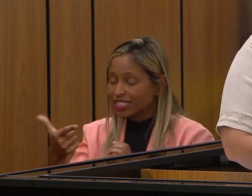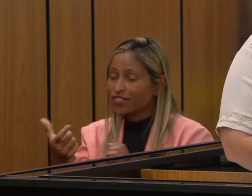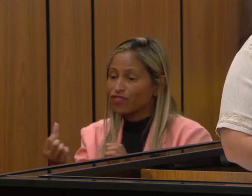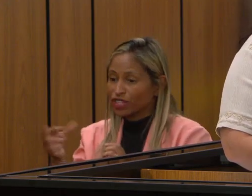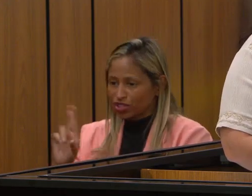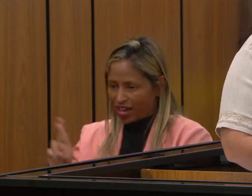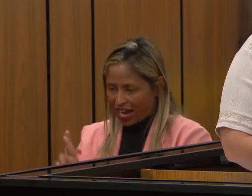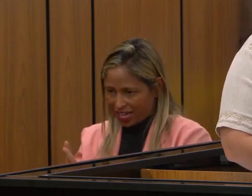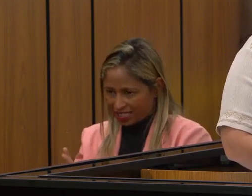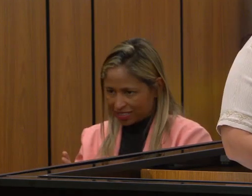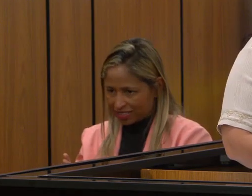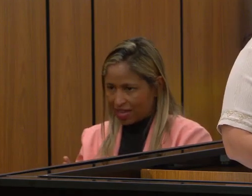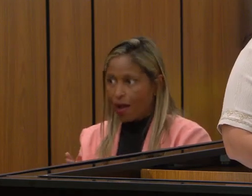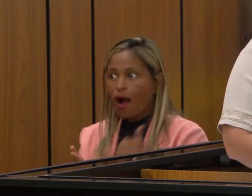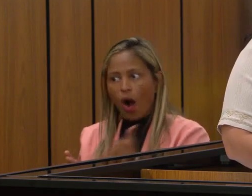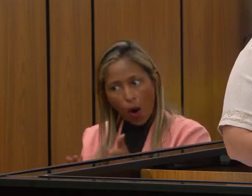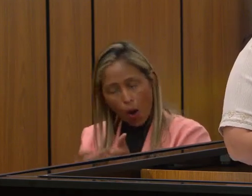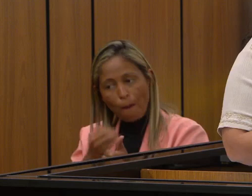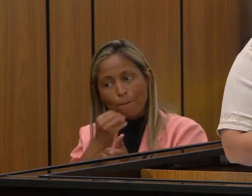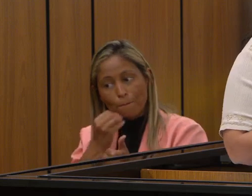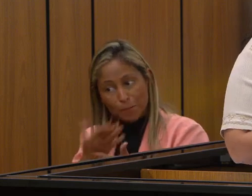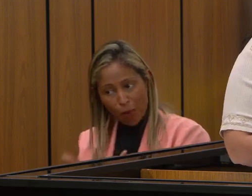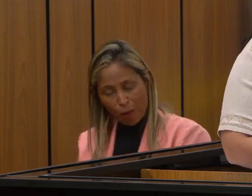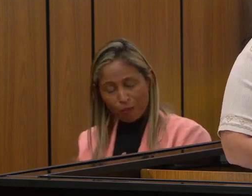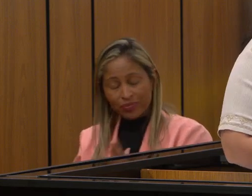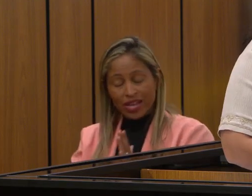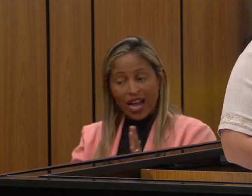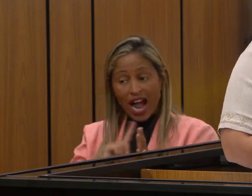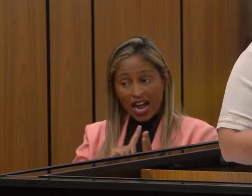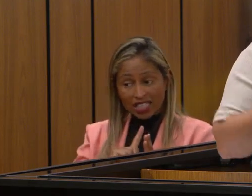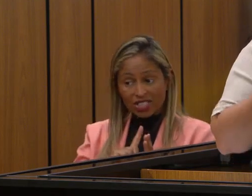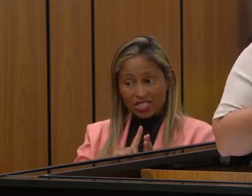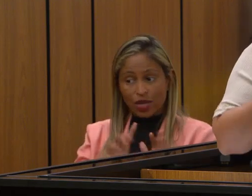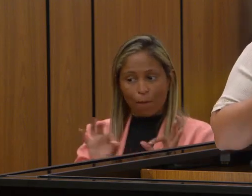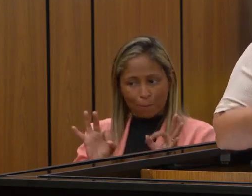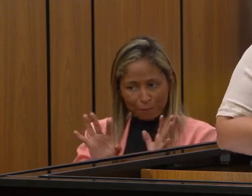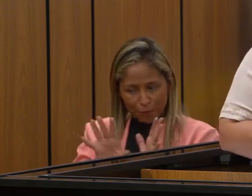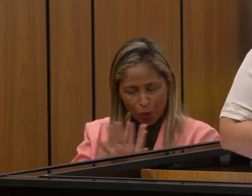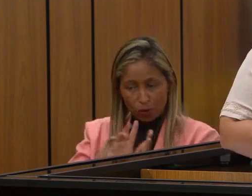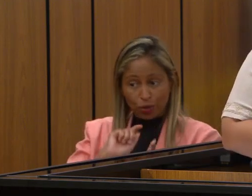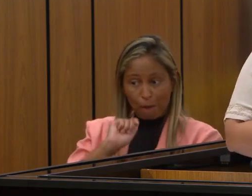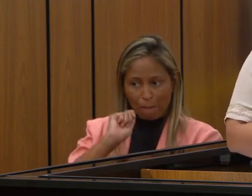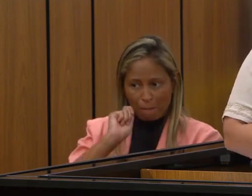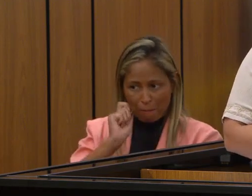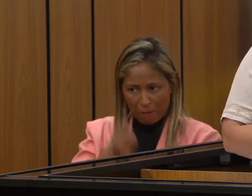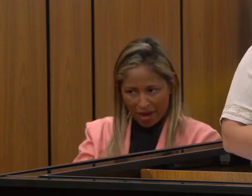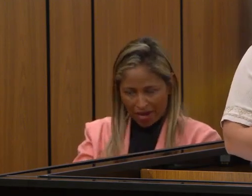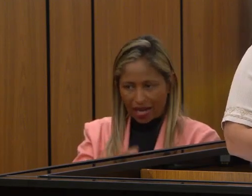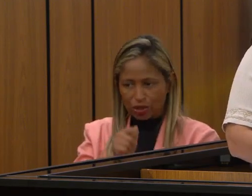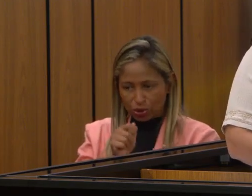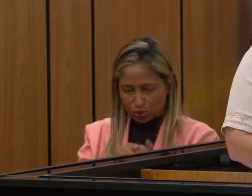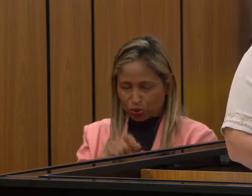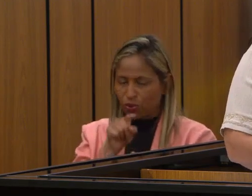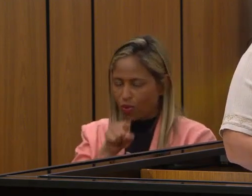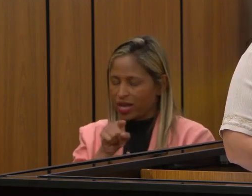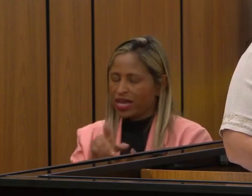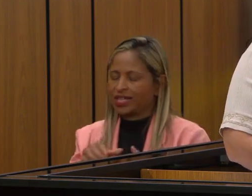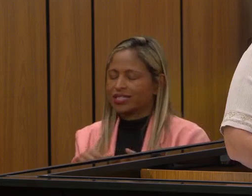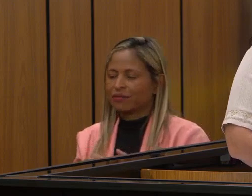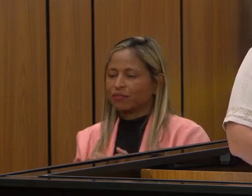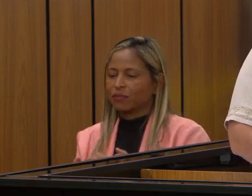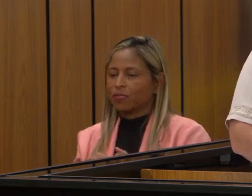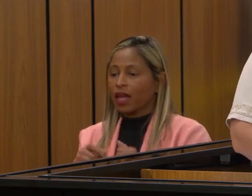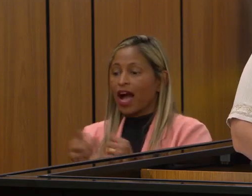aí eu falei nó bom demais aí antes de eu fechar né com eles lá que foi